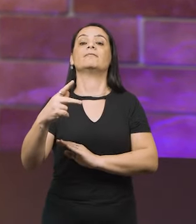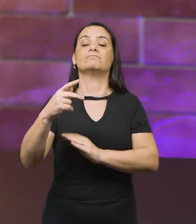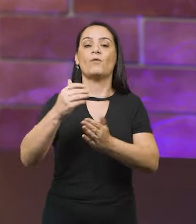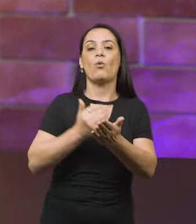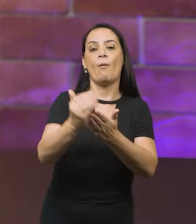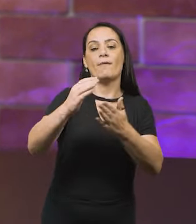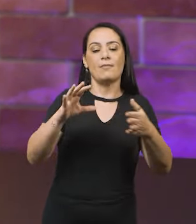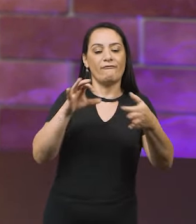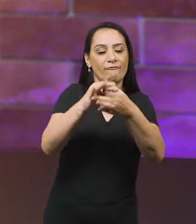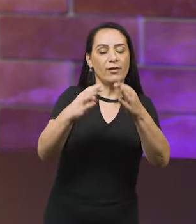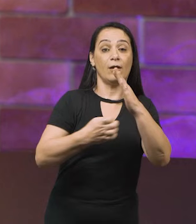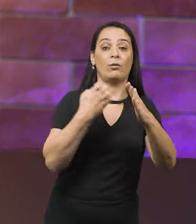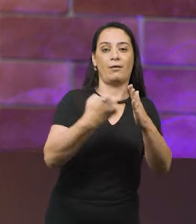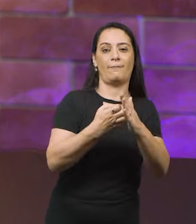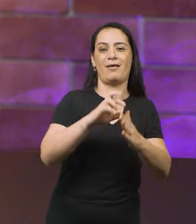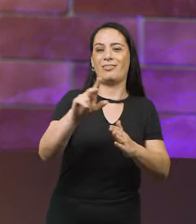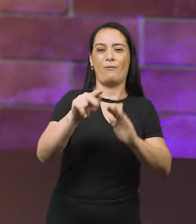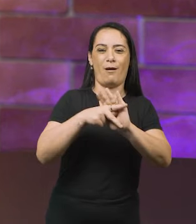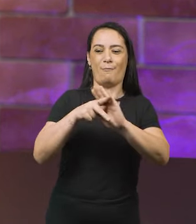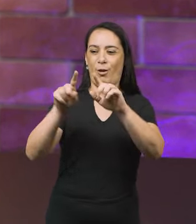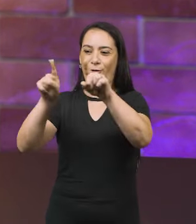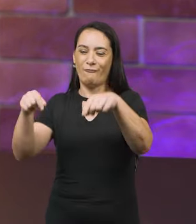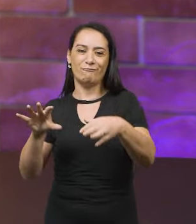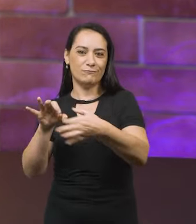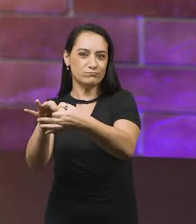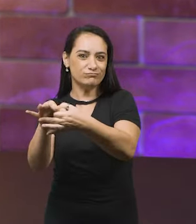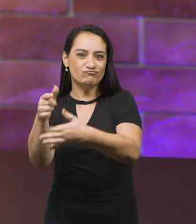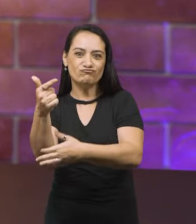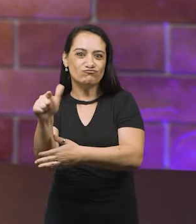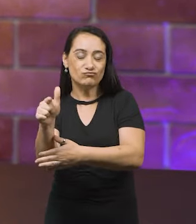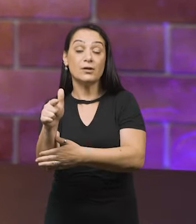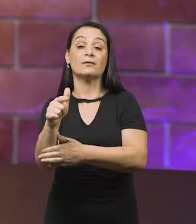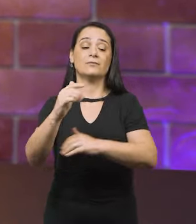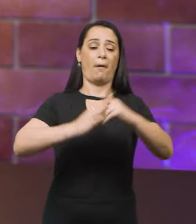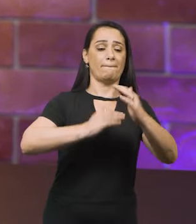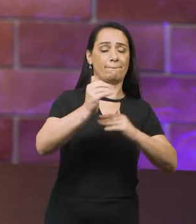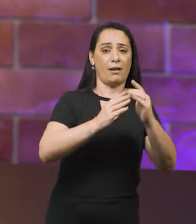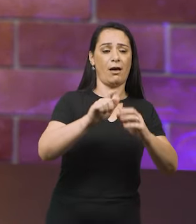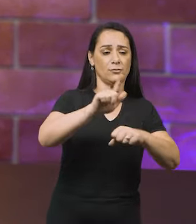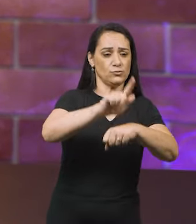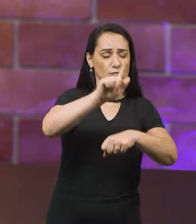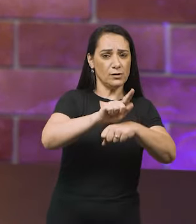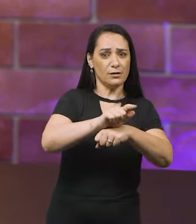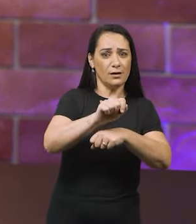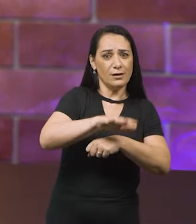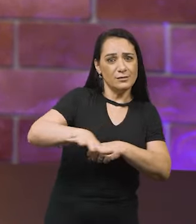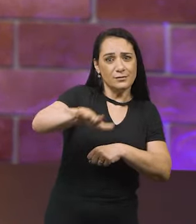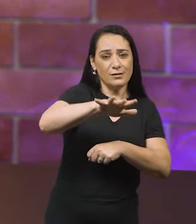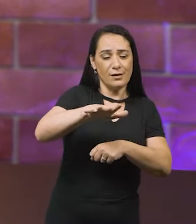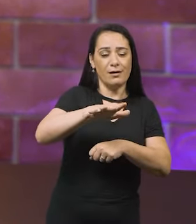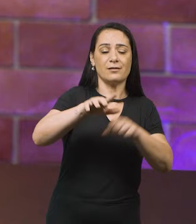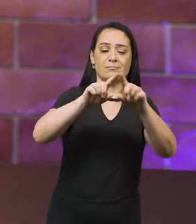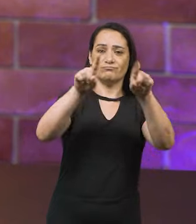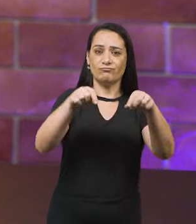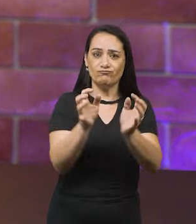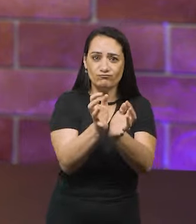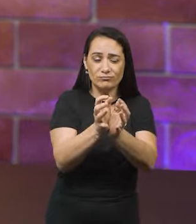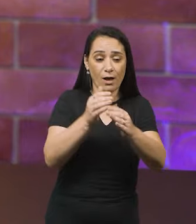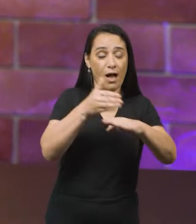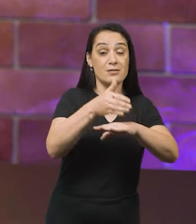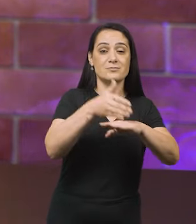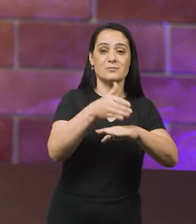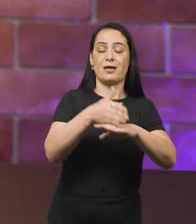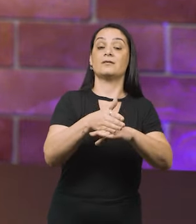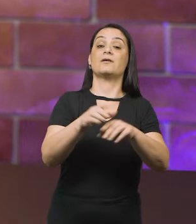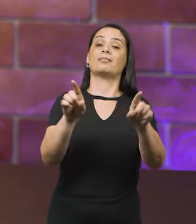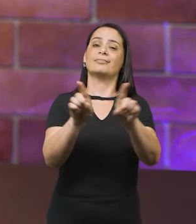as licenças vinculadas à empresa e não aos indivíduos. Isso traz praticidade na hora de gerenciar o acesso da equipe